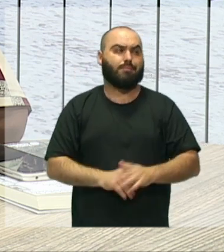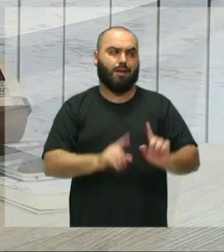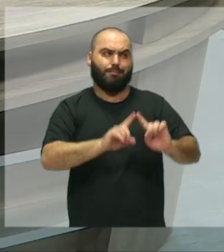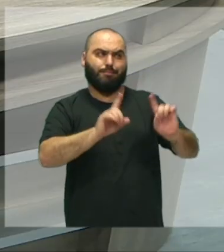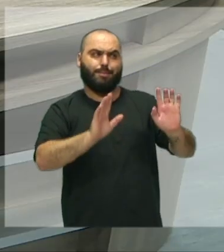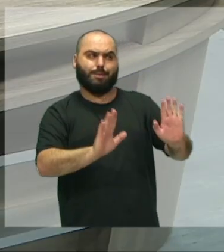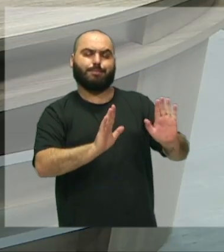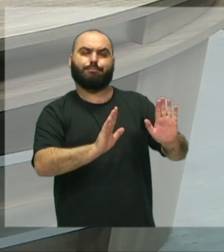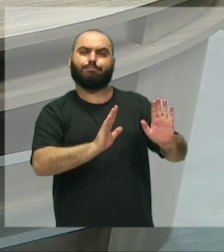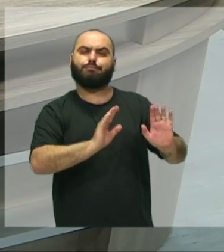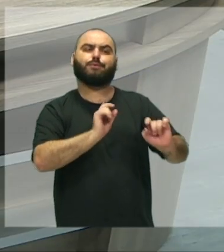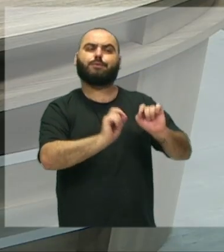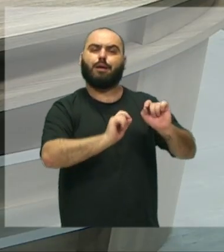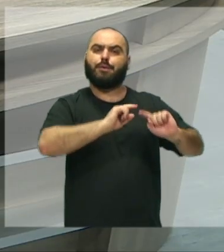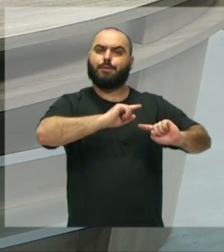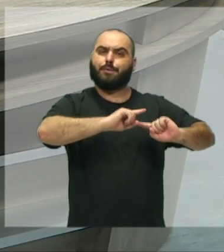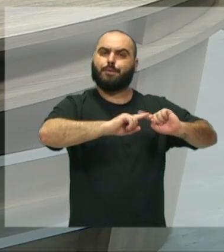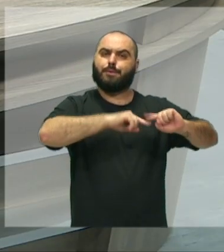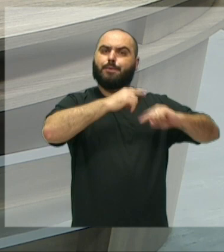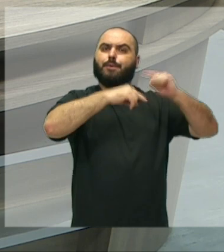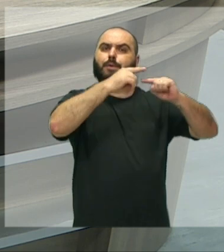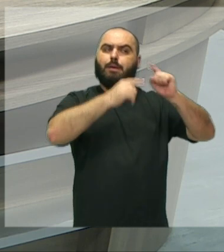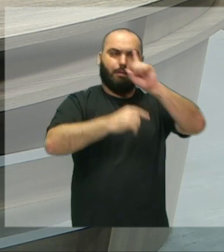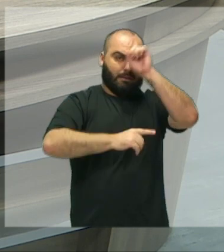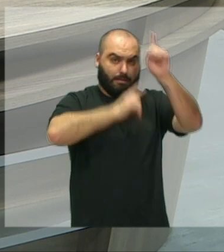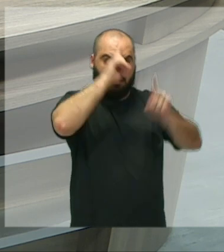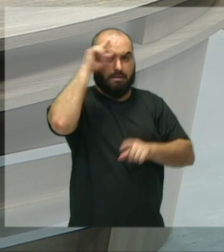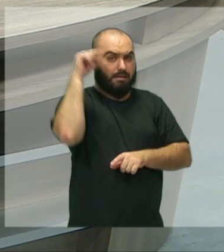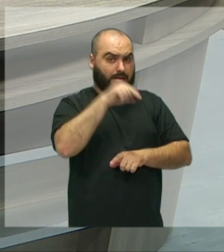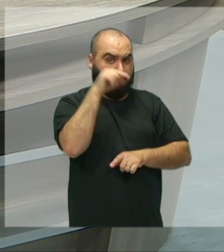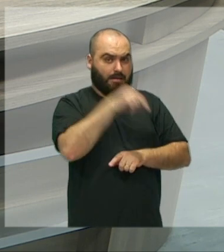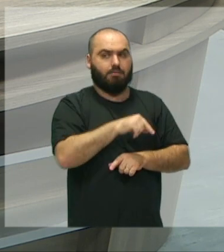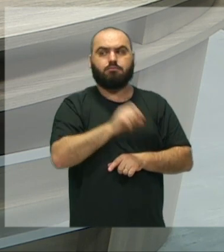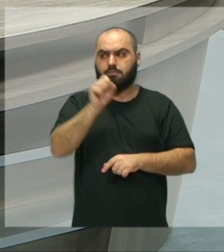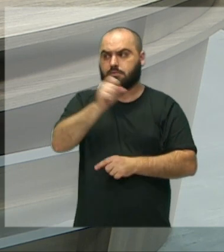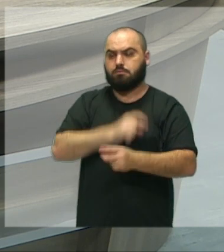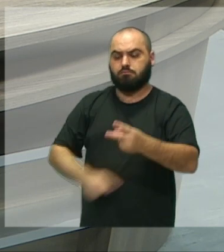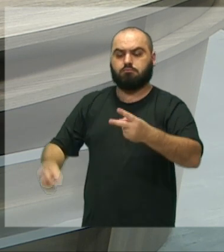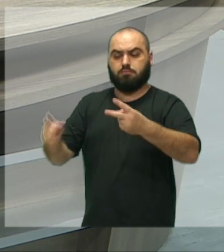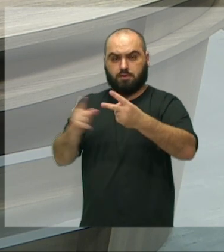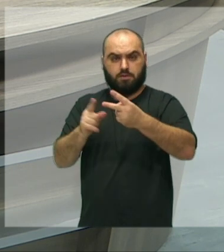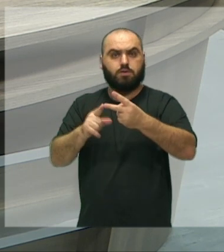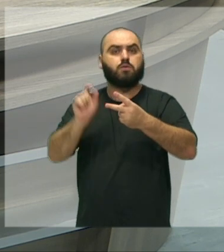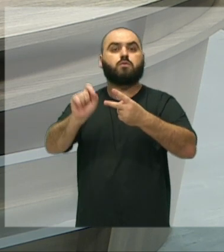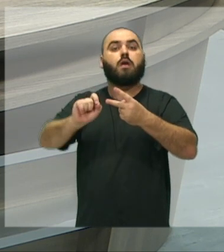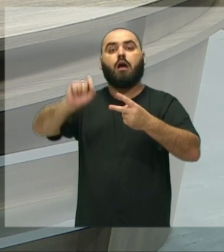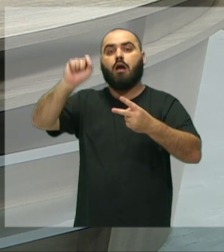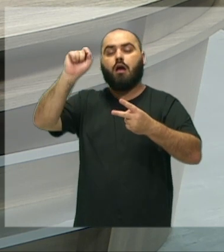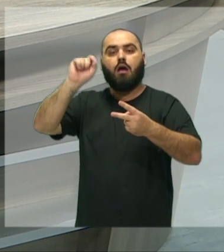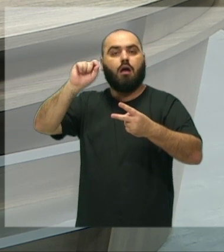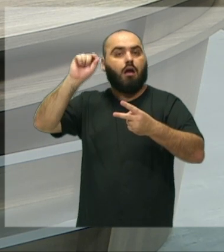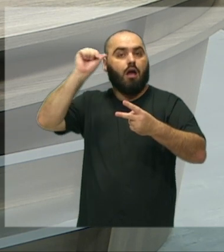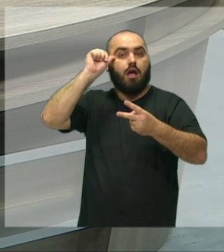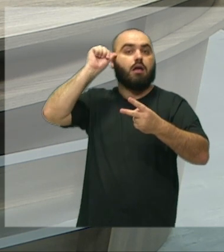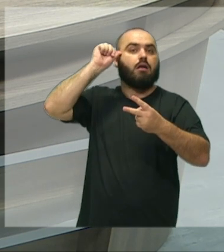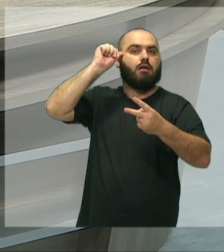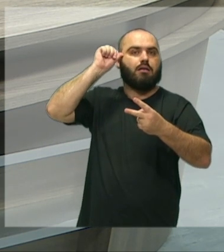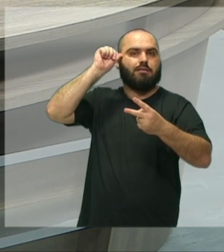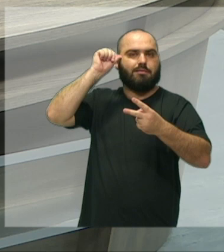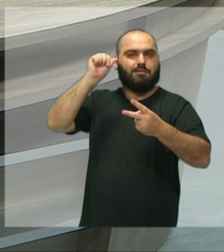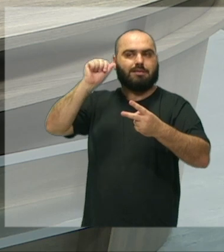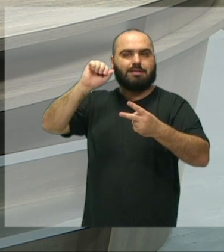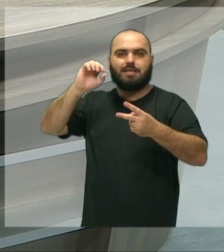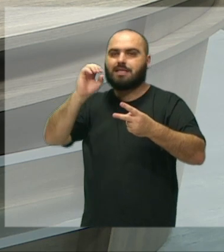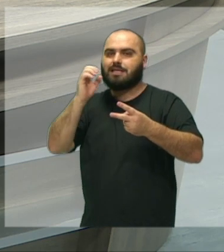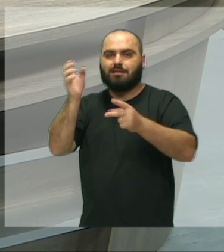de progresso está aliada a essa ideia, né? Essa ideia. E os que estariam em segundo lugar seriam os asiáticos e os índios.